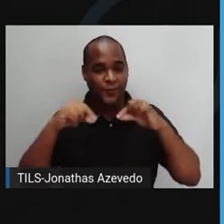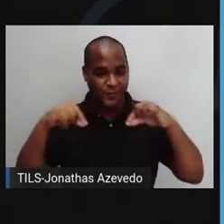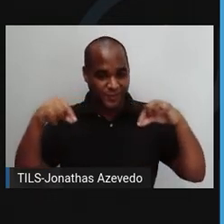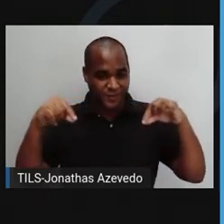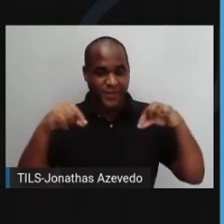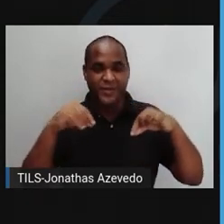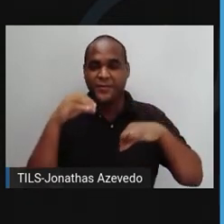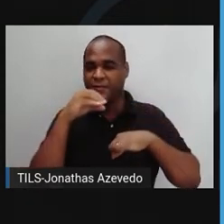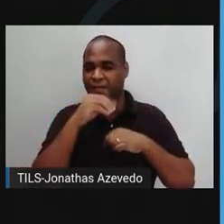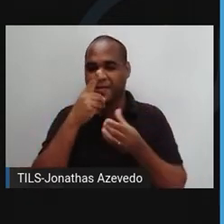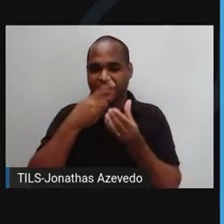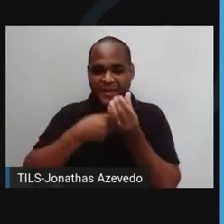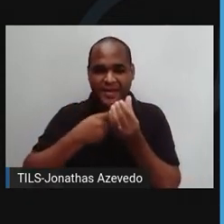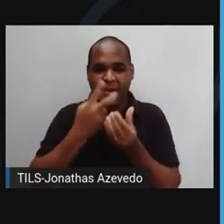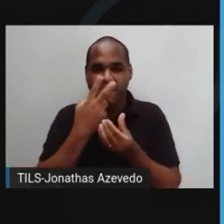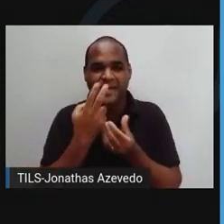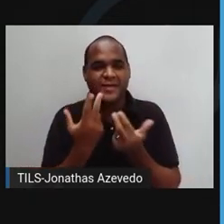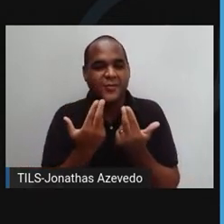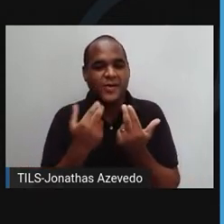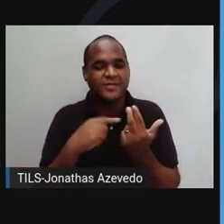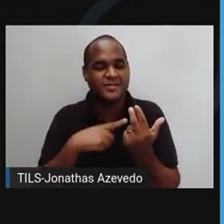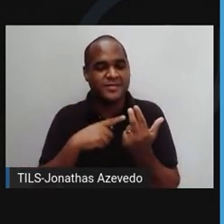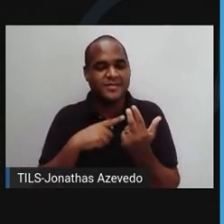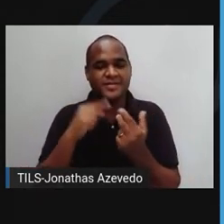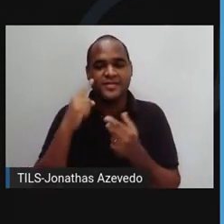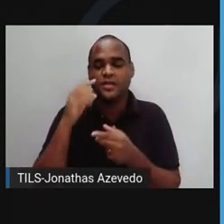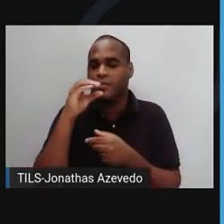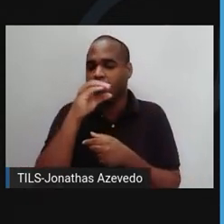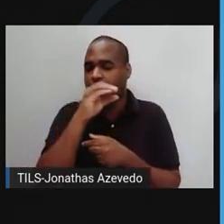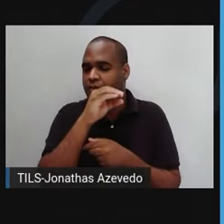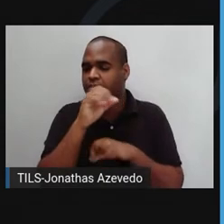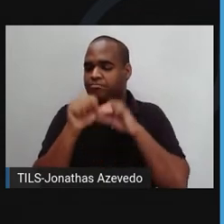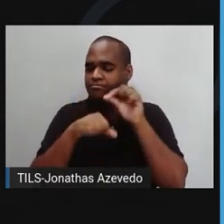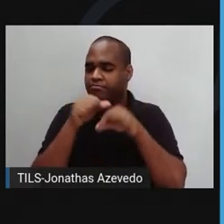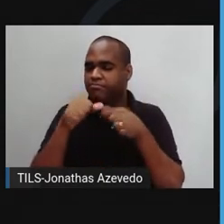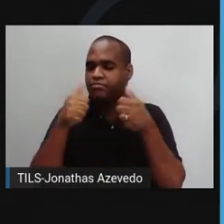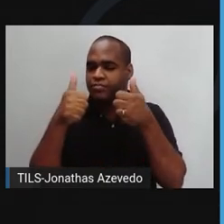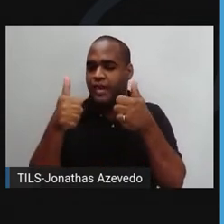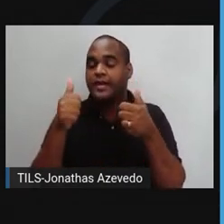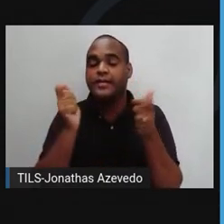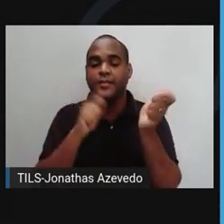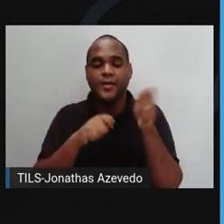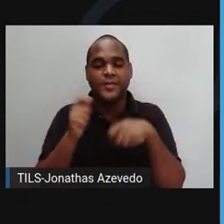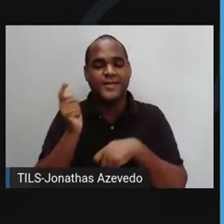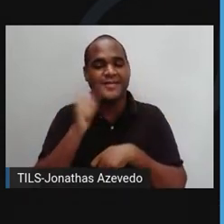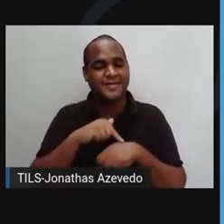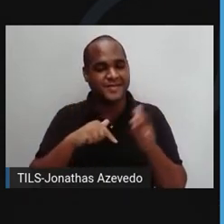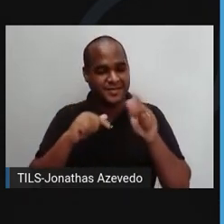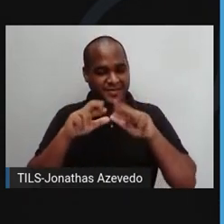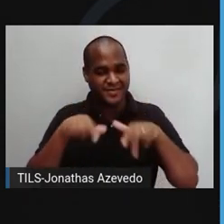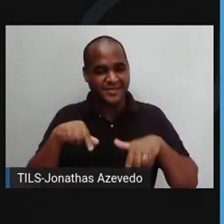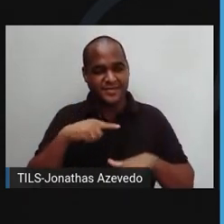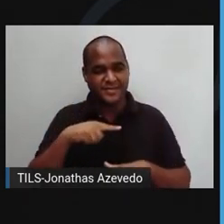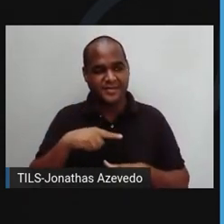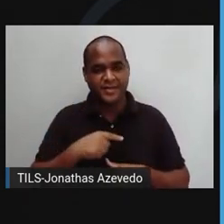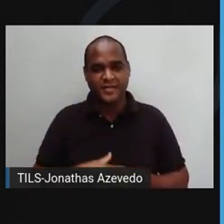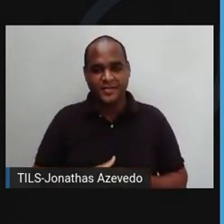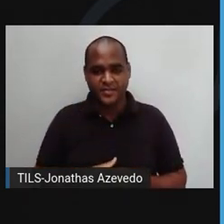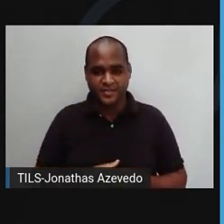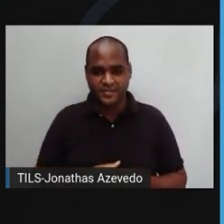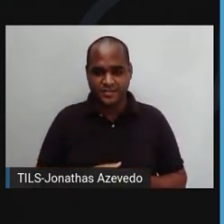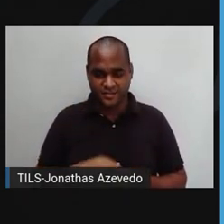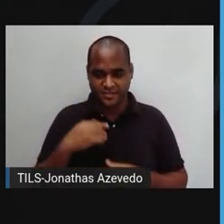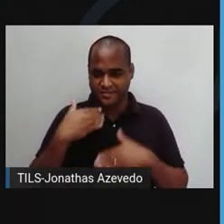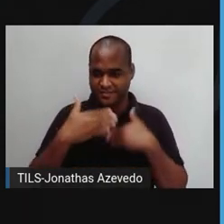são responsáveis por aquecer e umedecer o ar que você respira além de filtrar as partículas. Vamos espremer entre essas coisinhas e